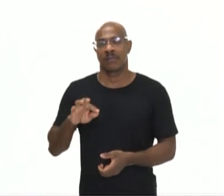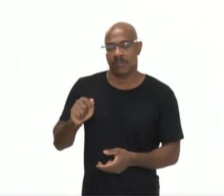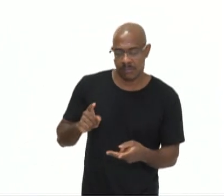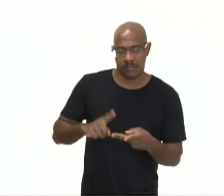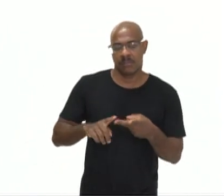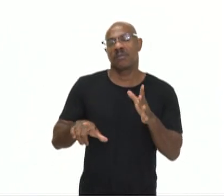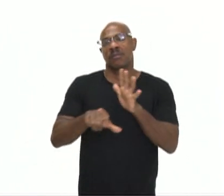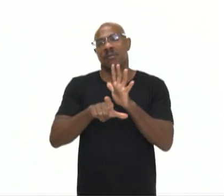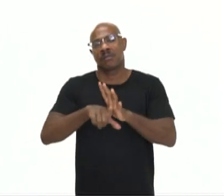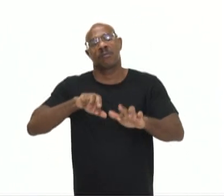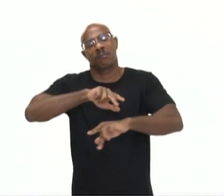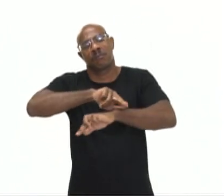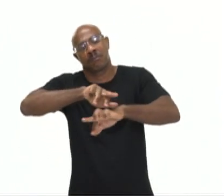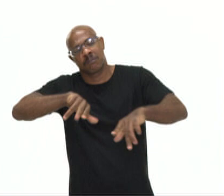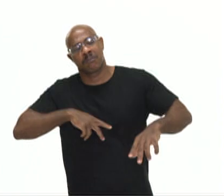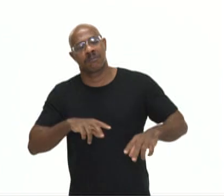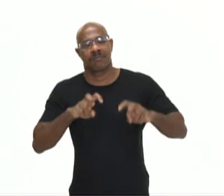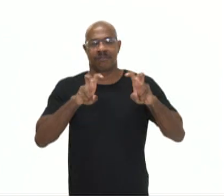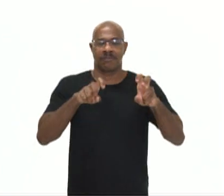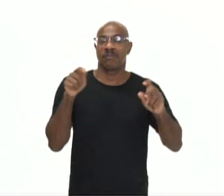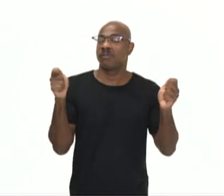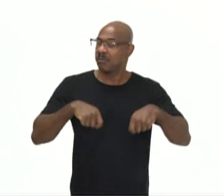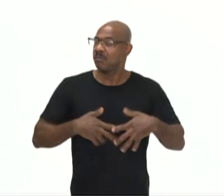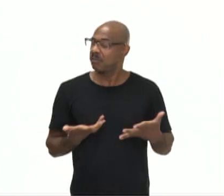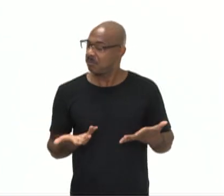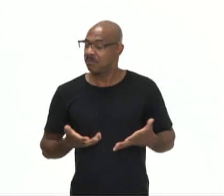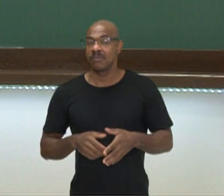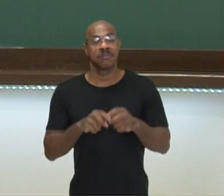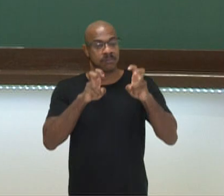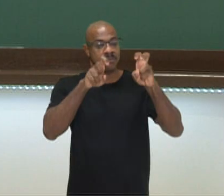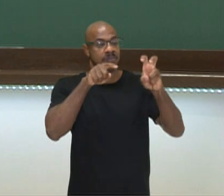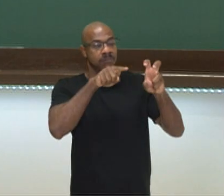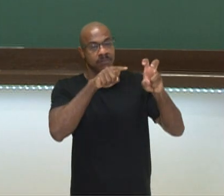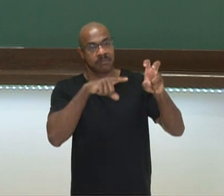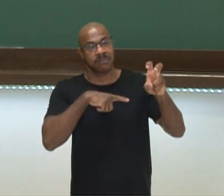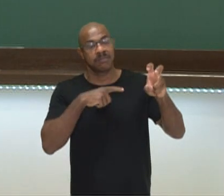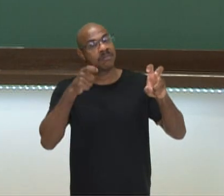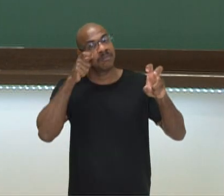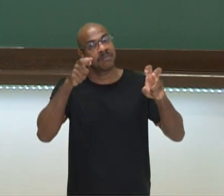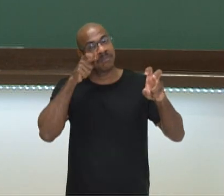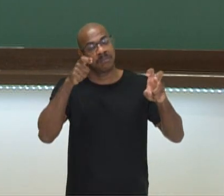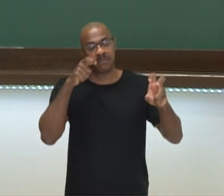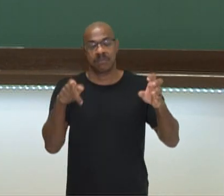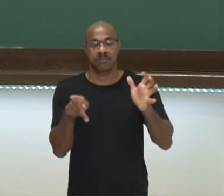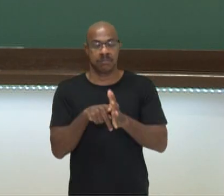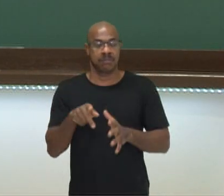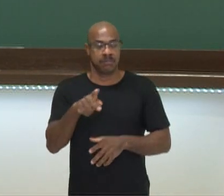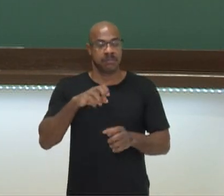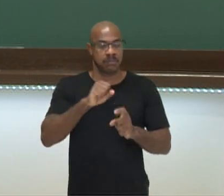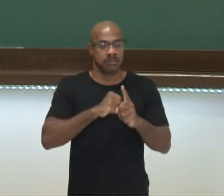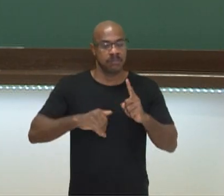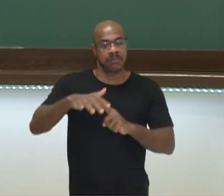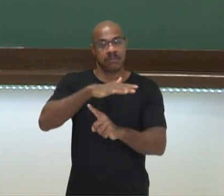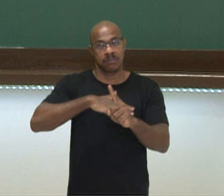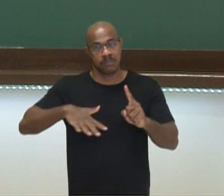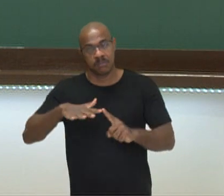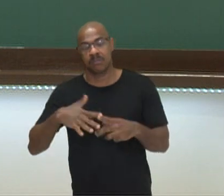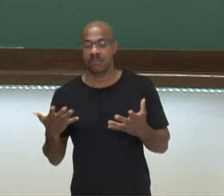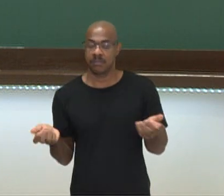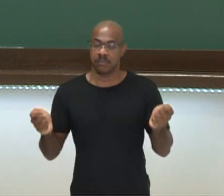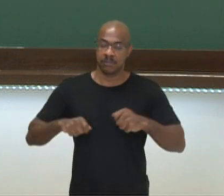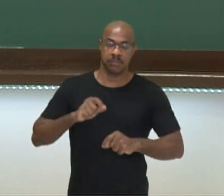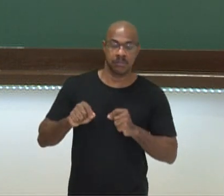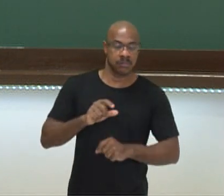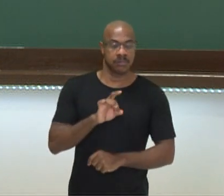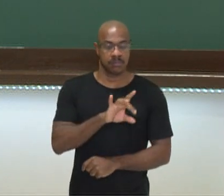que provocam discussão. Isso mesmo, os temas que são de interesse do público, da sociedade. Então, por isso, cada